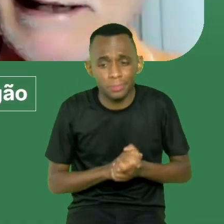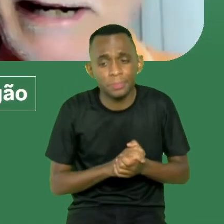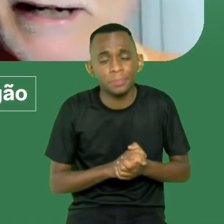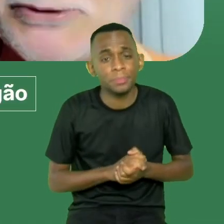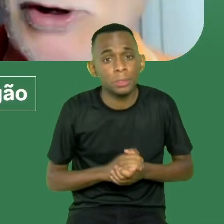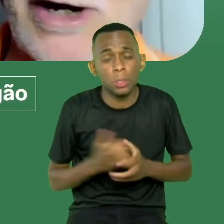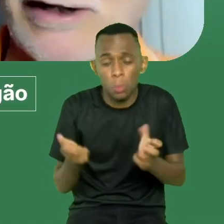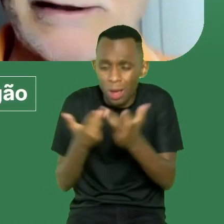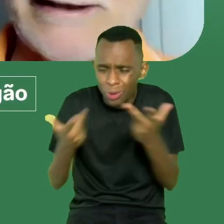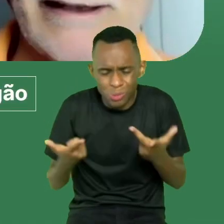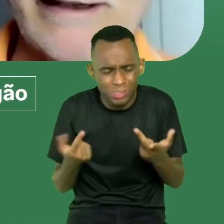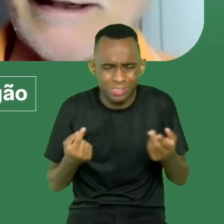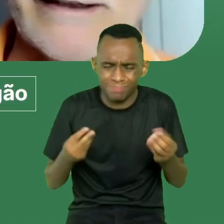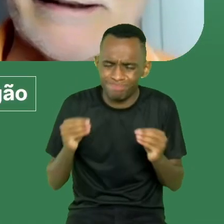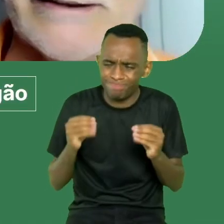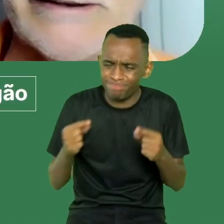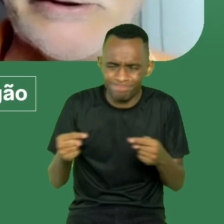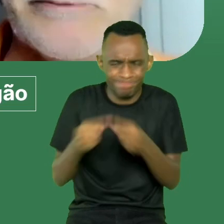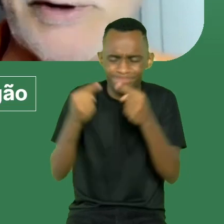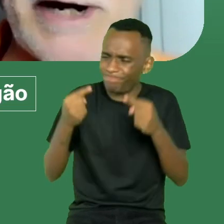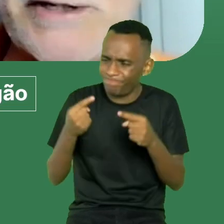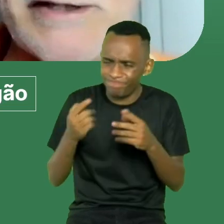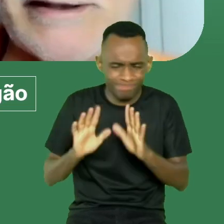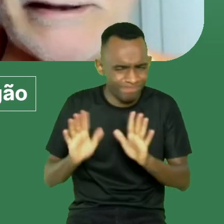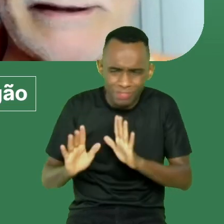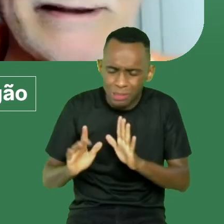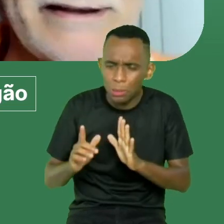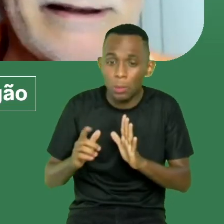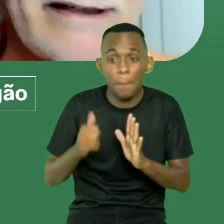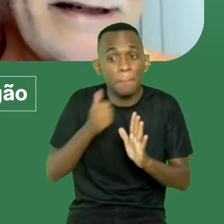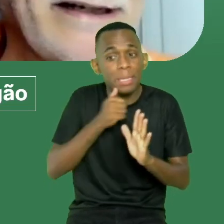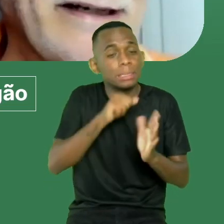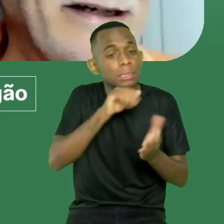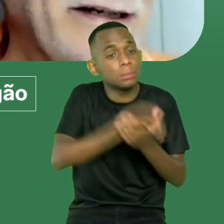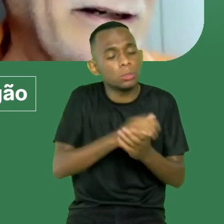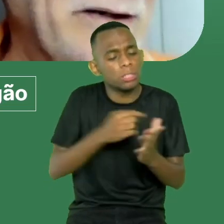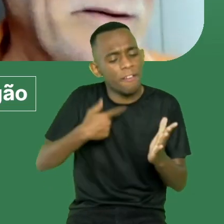está batendo. Ó, você não pode